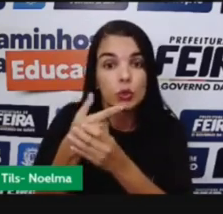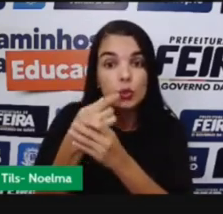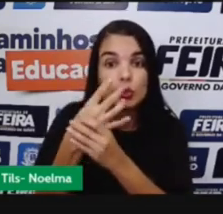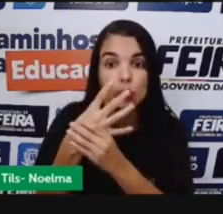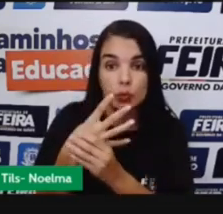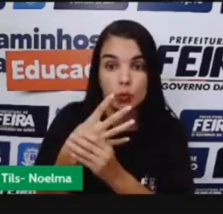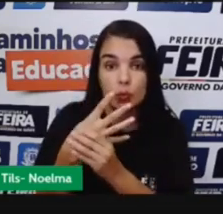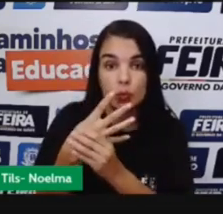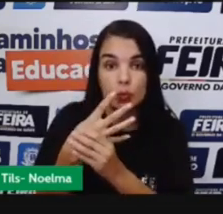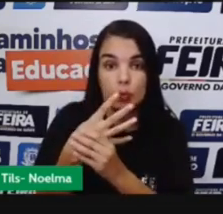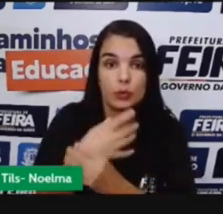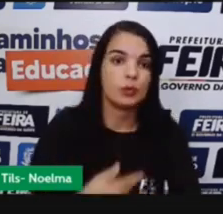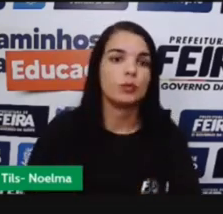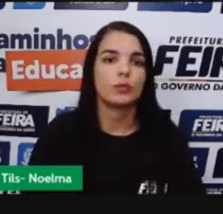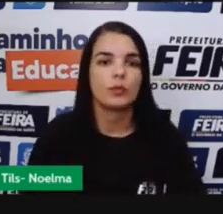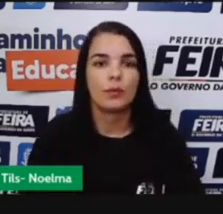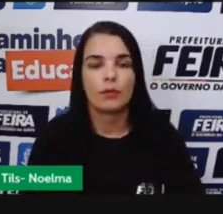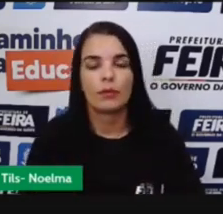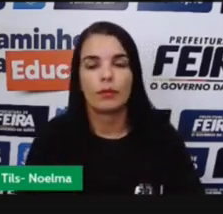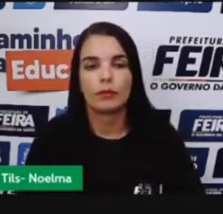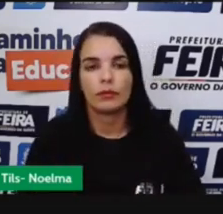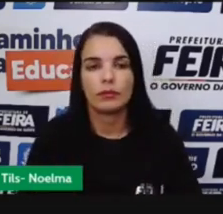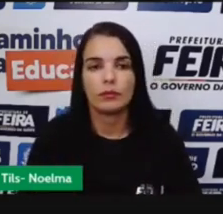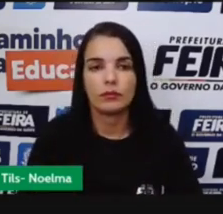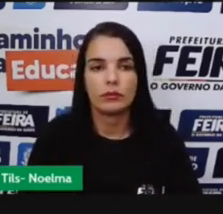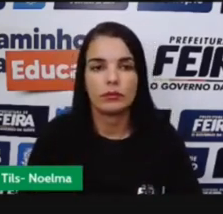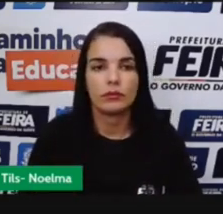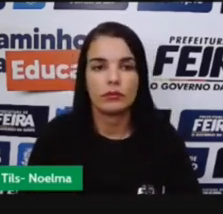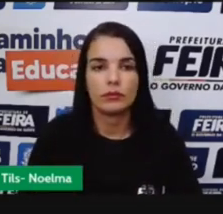só, 2 dúzias.